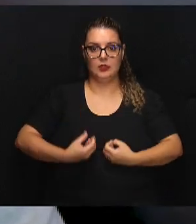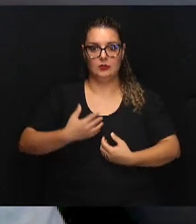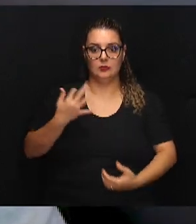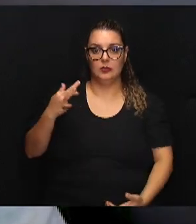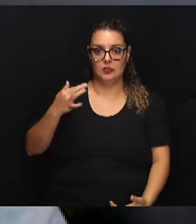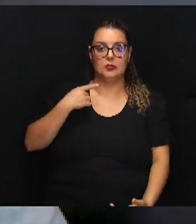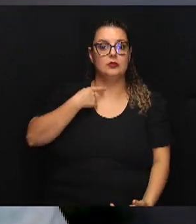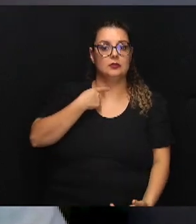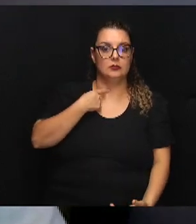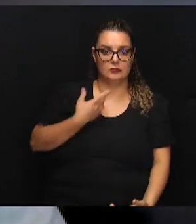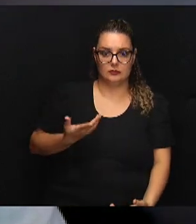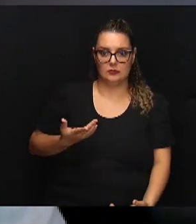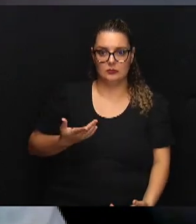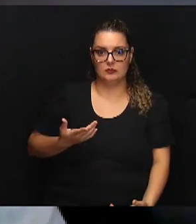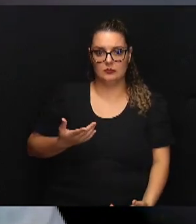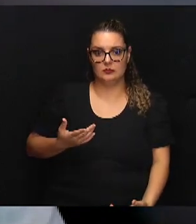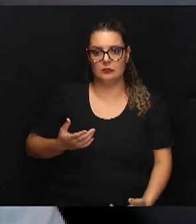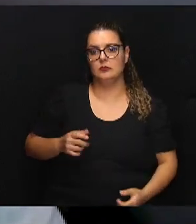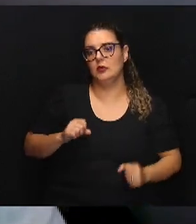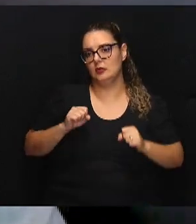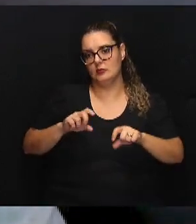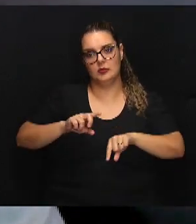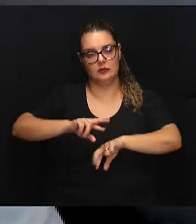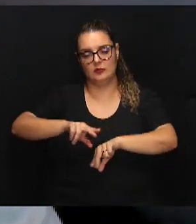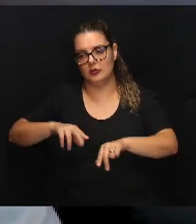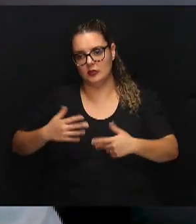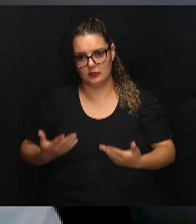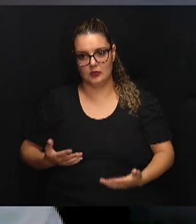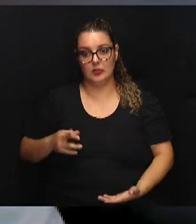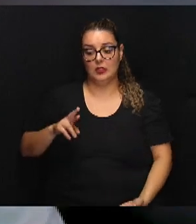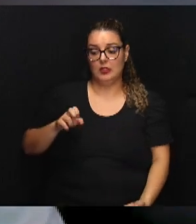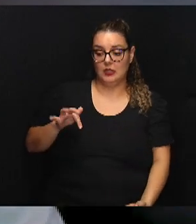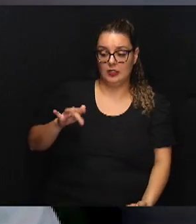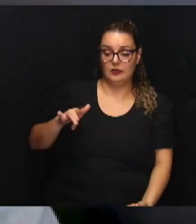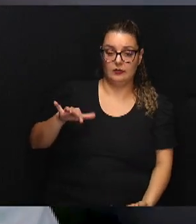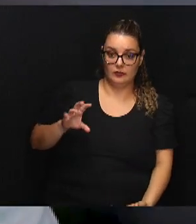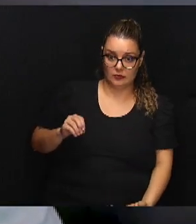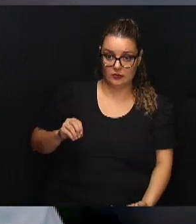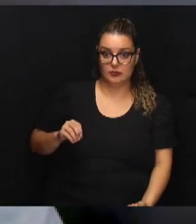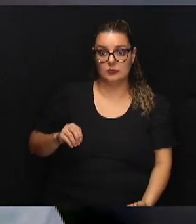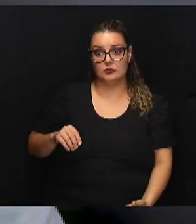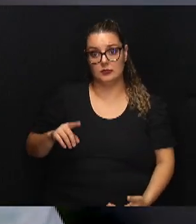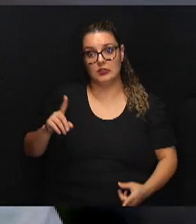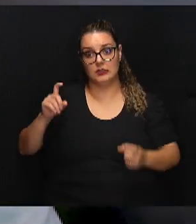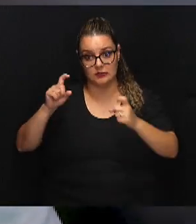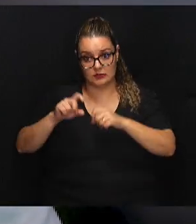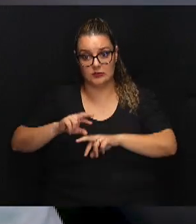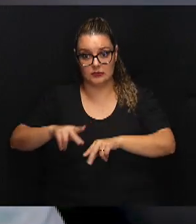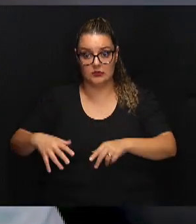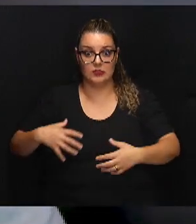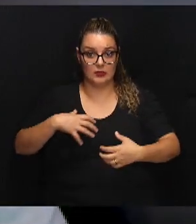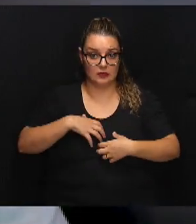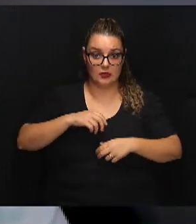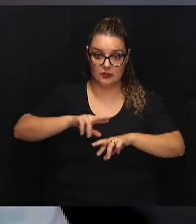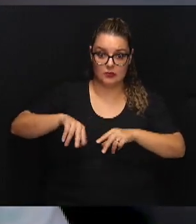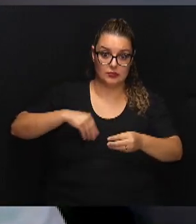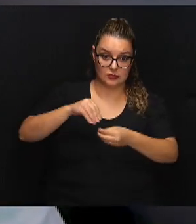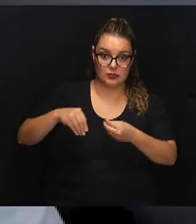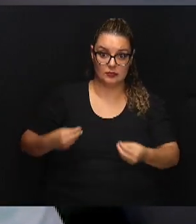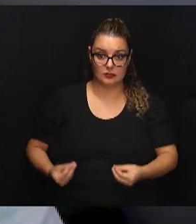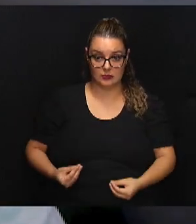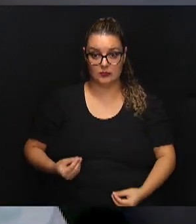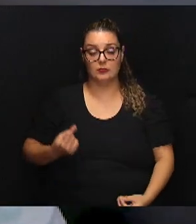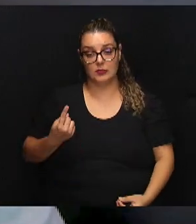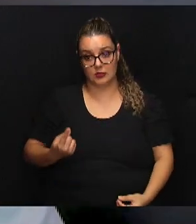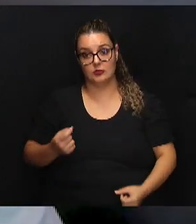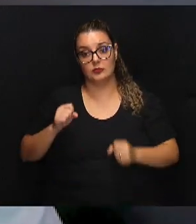garganta, mas a dor de garganta, ela pode vir por outros motivos. Refluxo é uma doença mais complexa, tem uma série de sintomas, mas um dos sintomas que ele